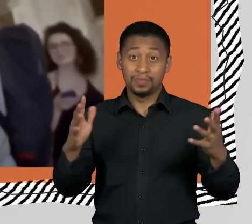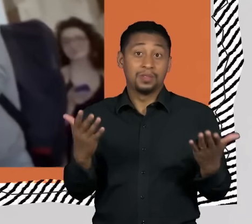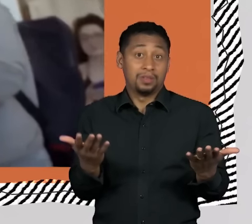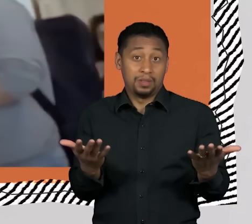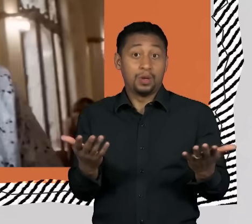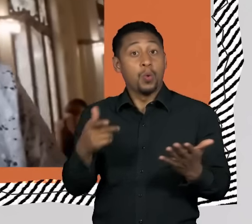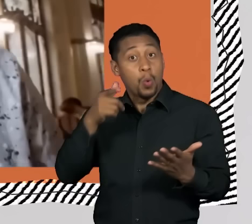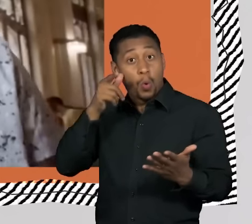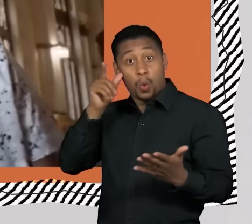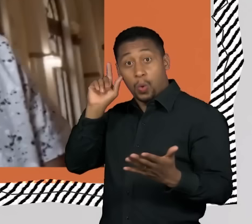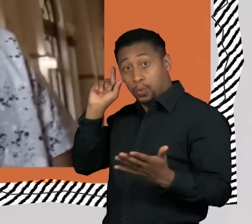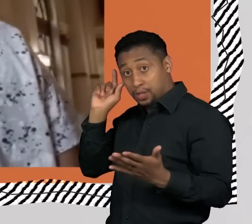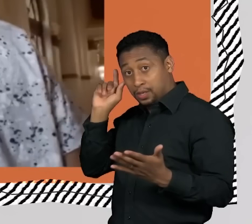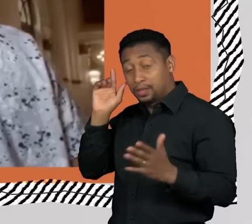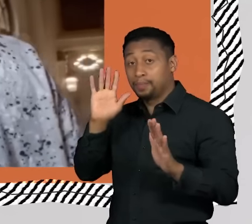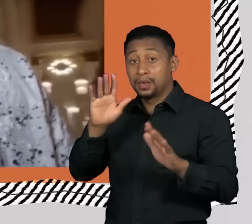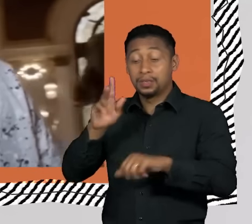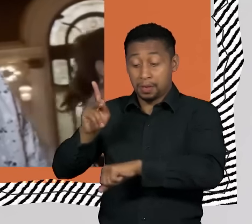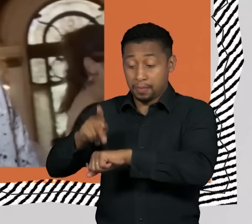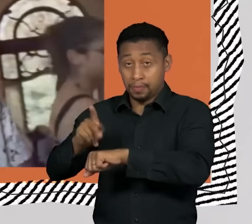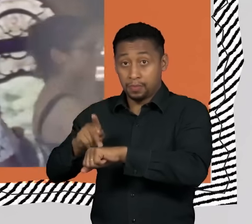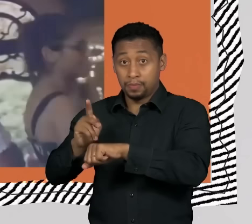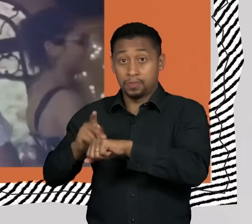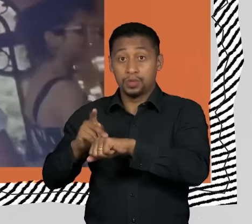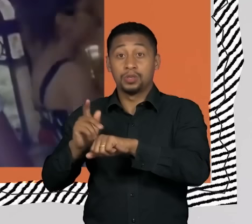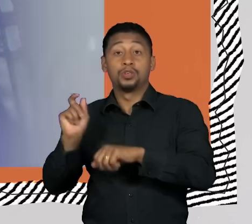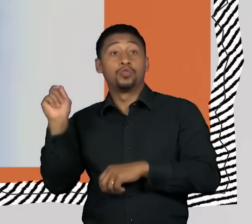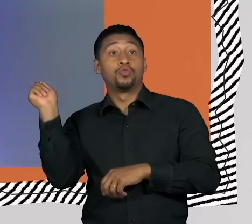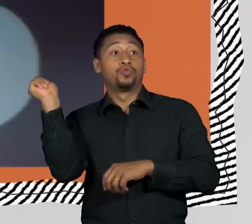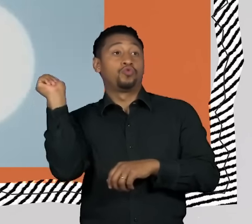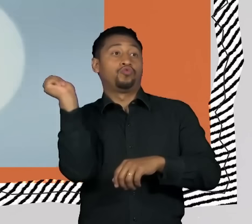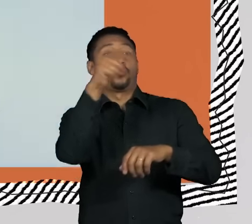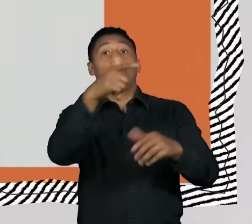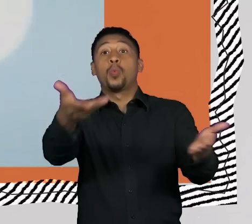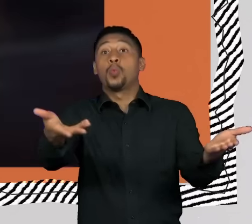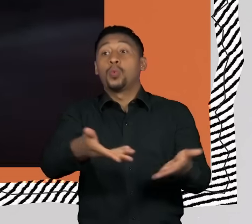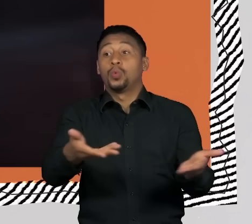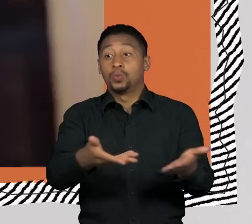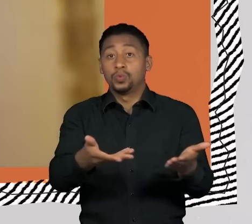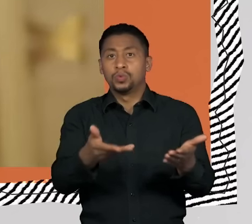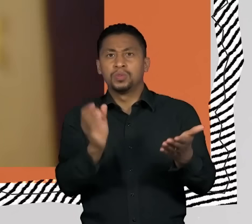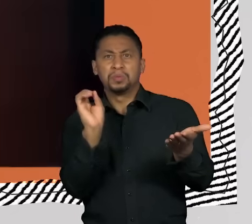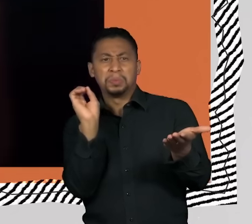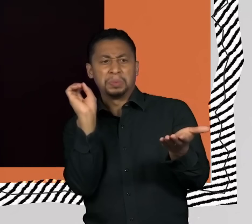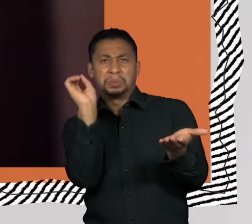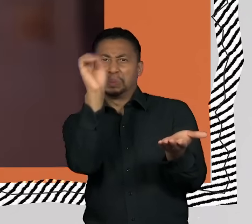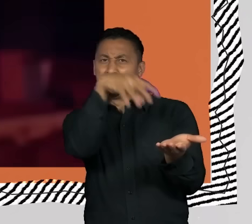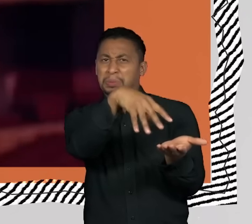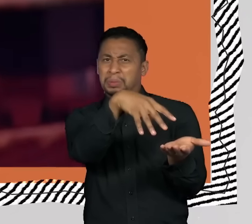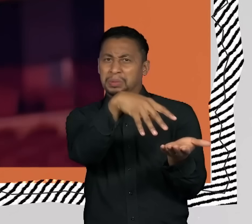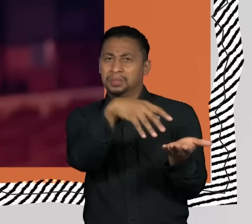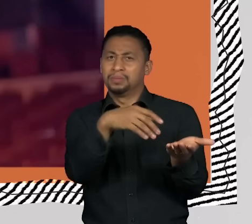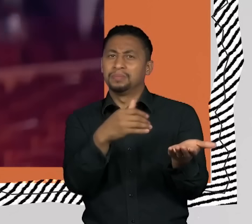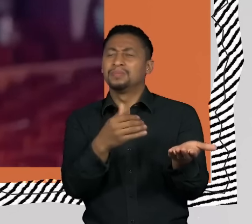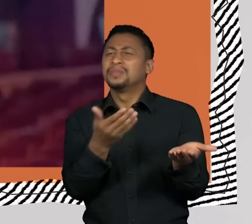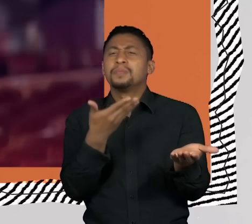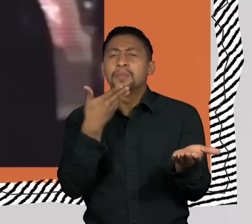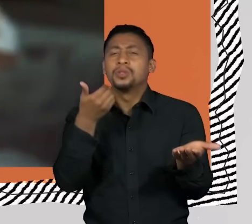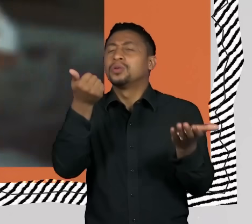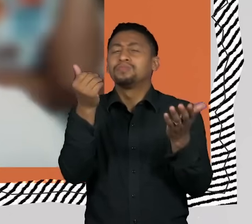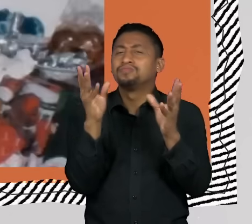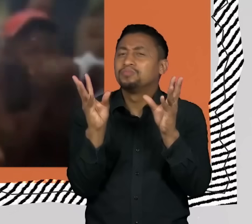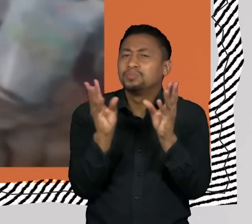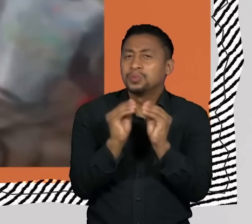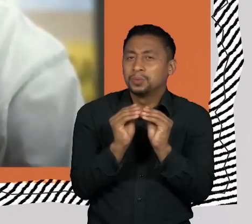pássaro ontem com uma pedra que só jogou hoje. Esse ditado é a melhor forma de resumir o que eu tento fazer.